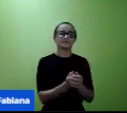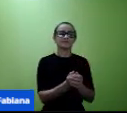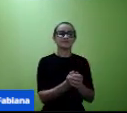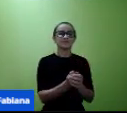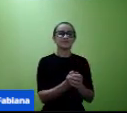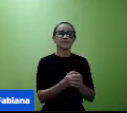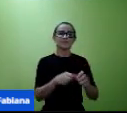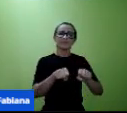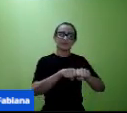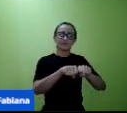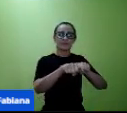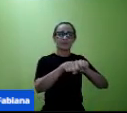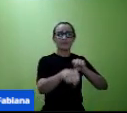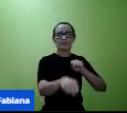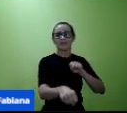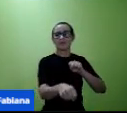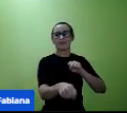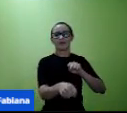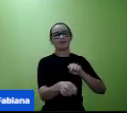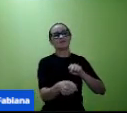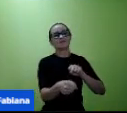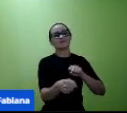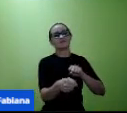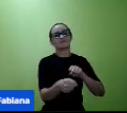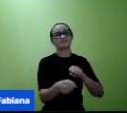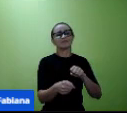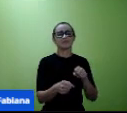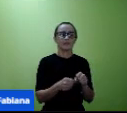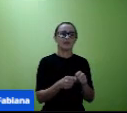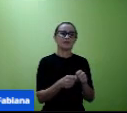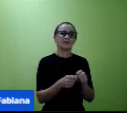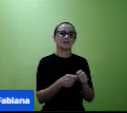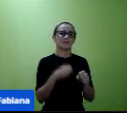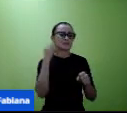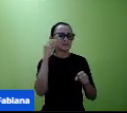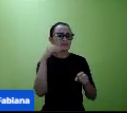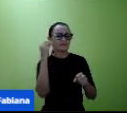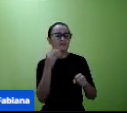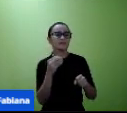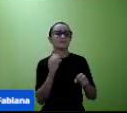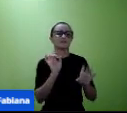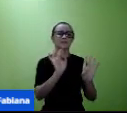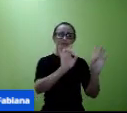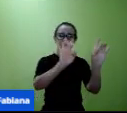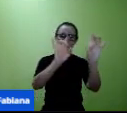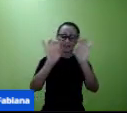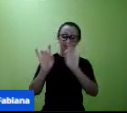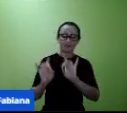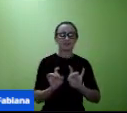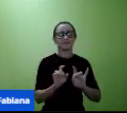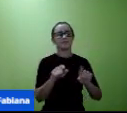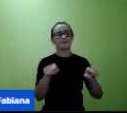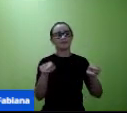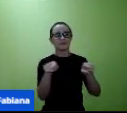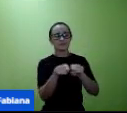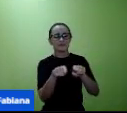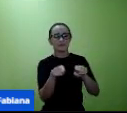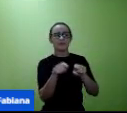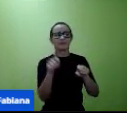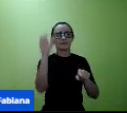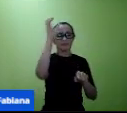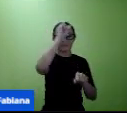espaço de troca de experiências. Agradeço também a professora Elisângela, com quem aprendi bastante também nessa